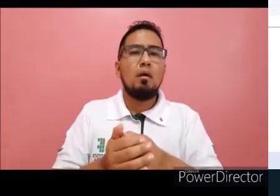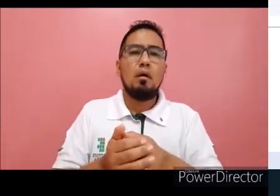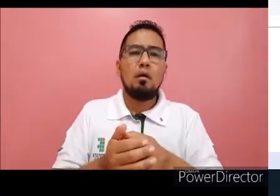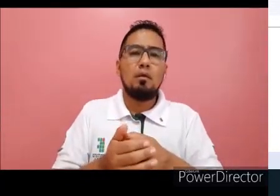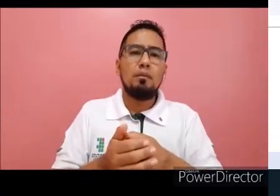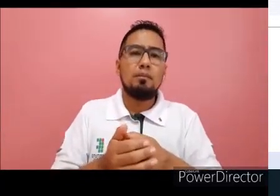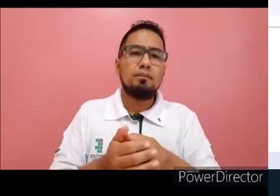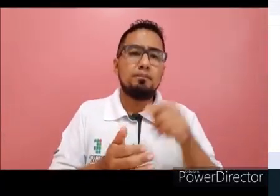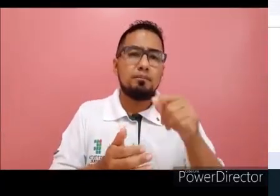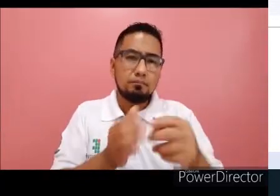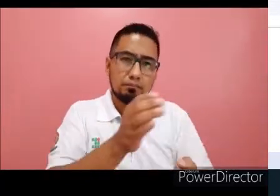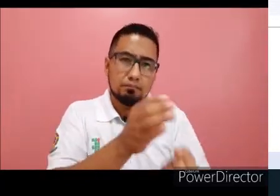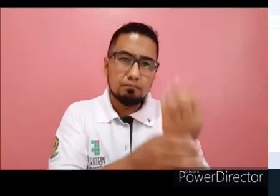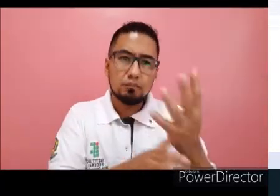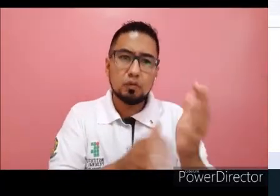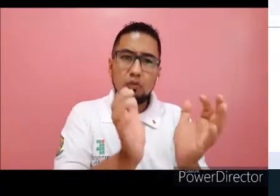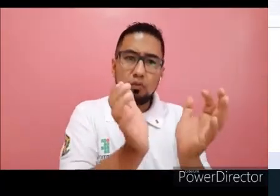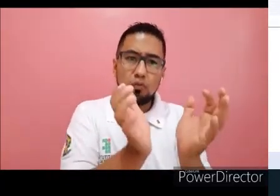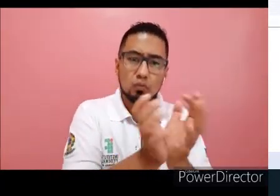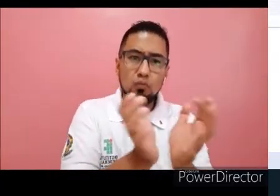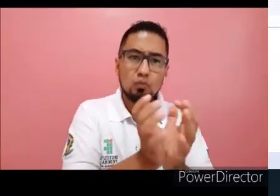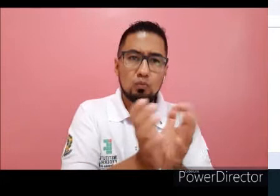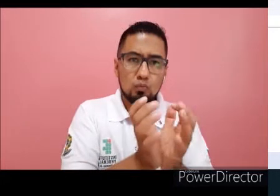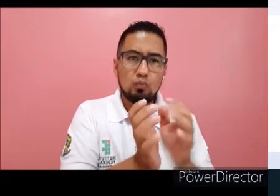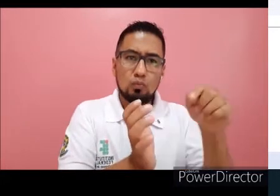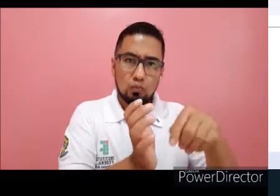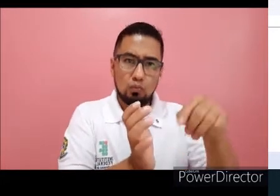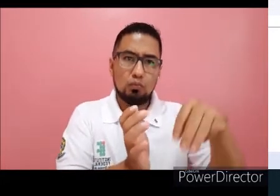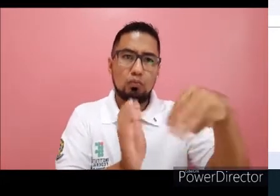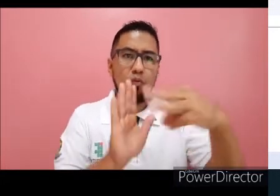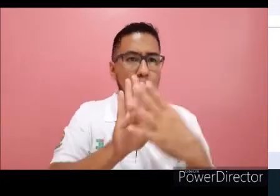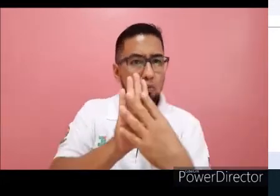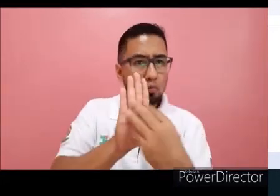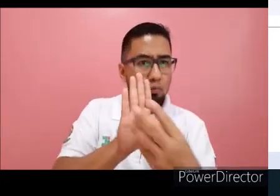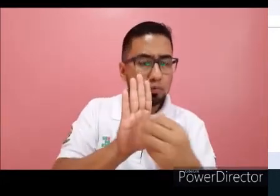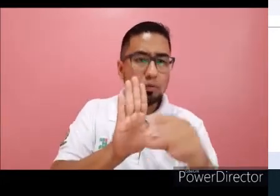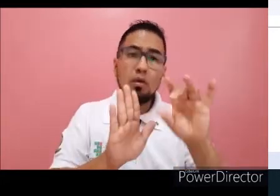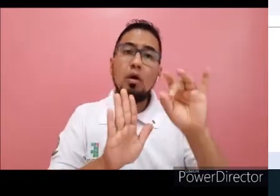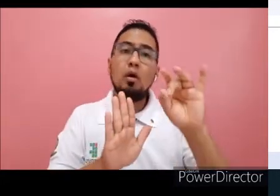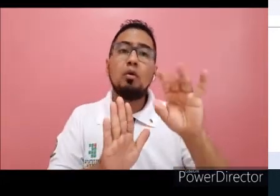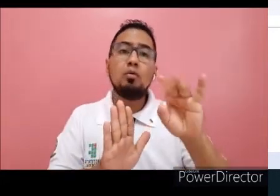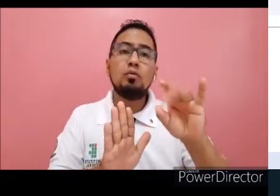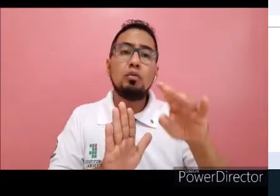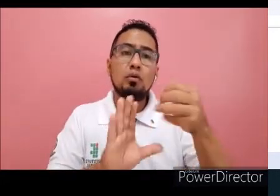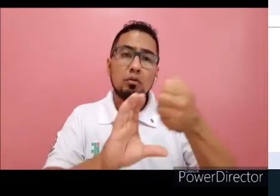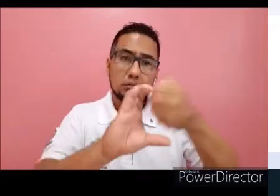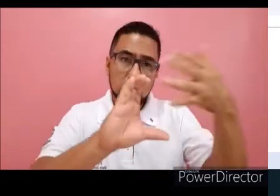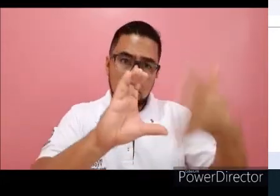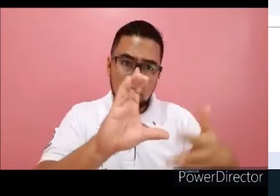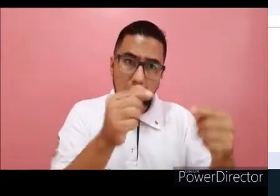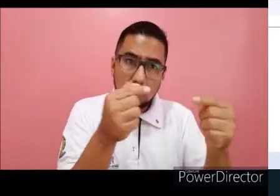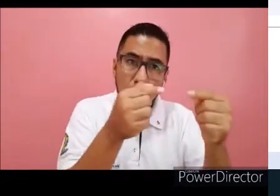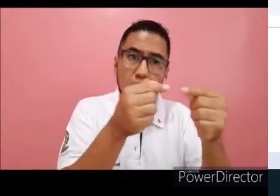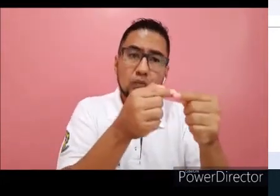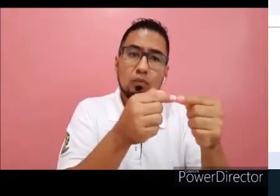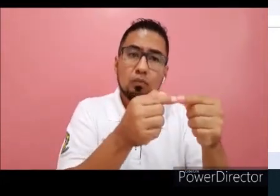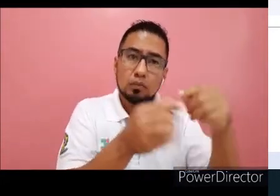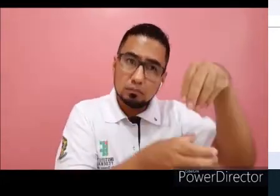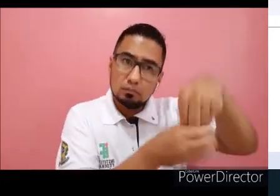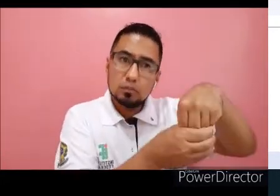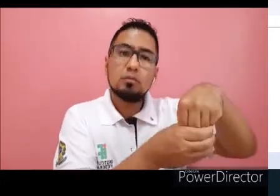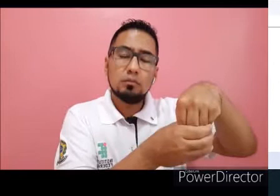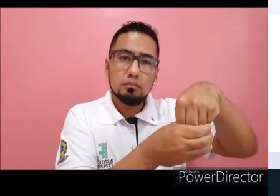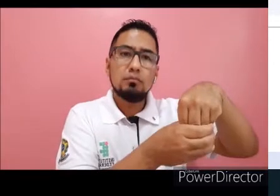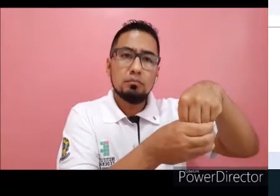Model View Controller, não é? Criariam lá uma classe um pacote de modelo, onde ficariam só a definição das classes, né?